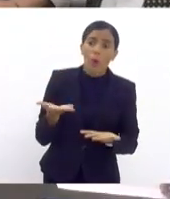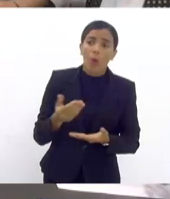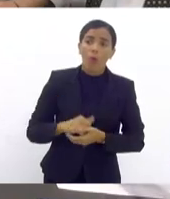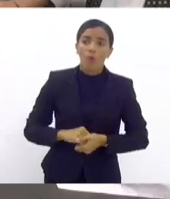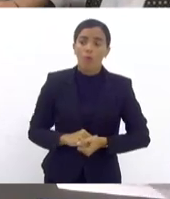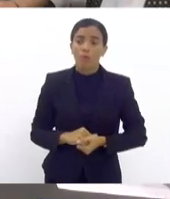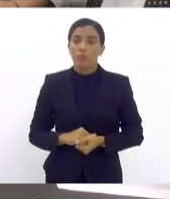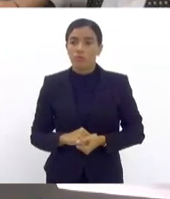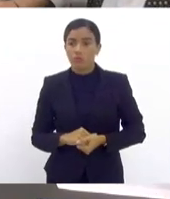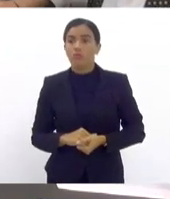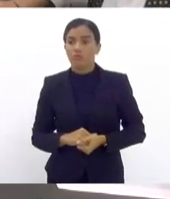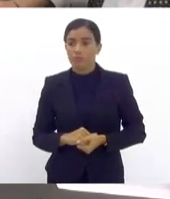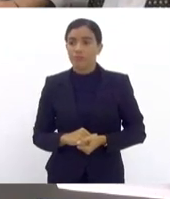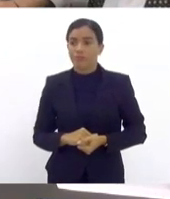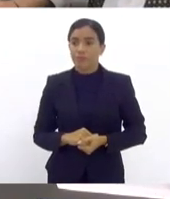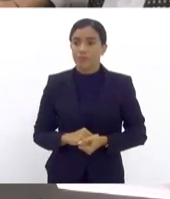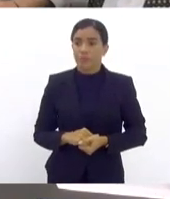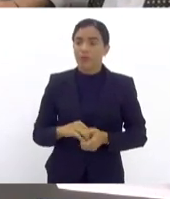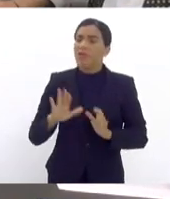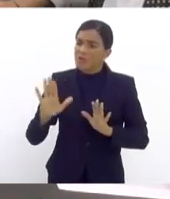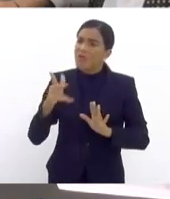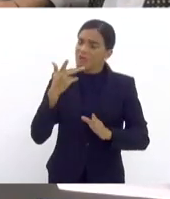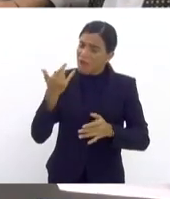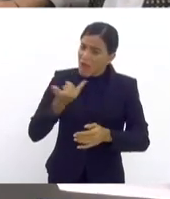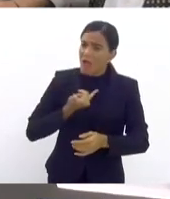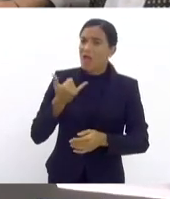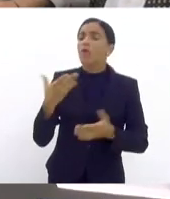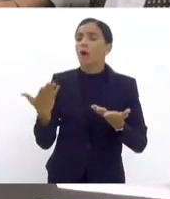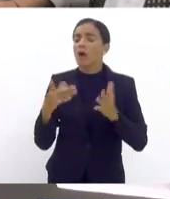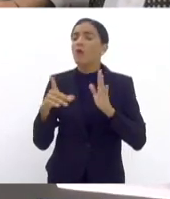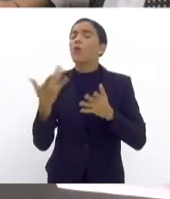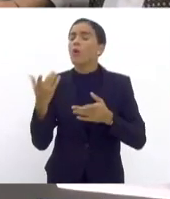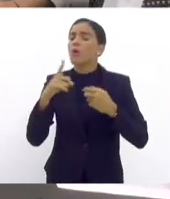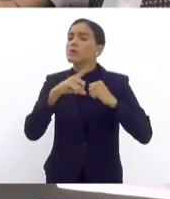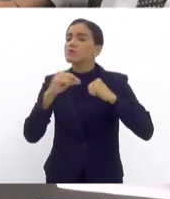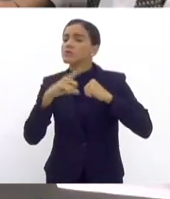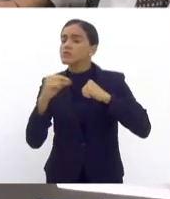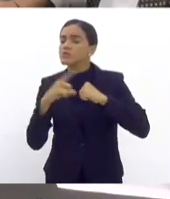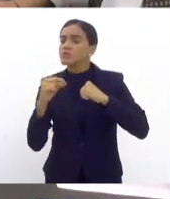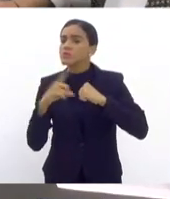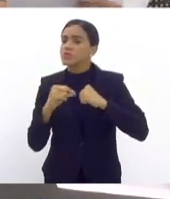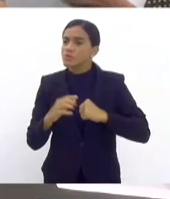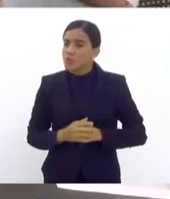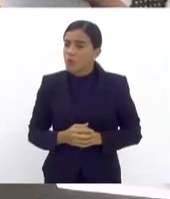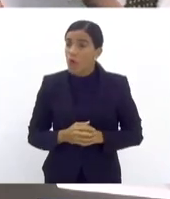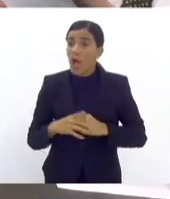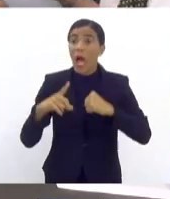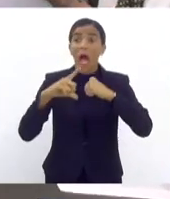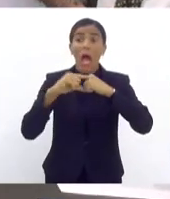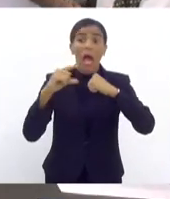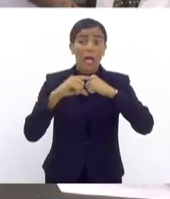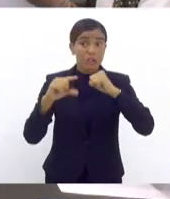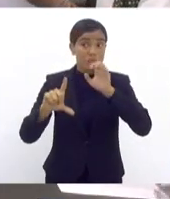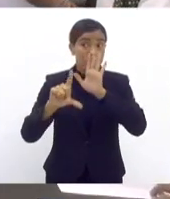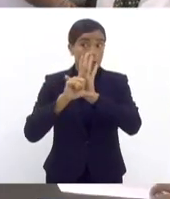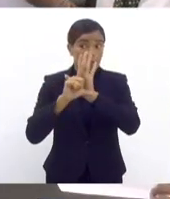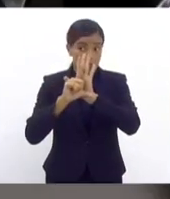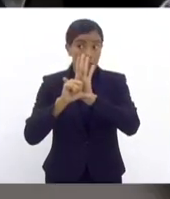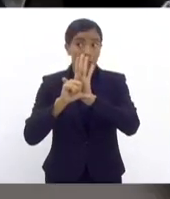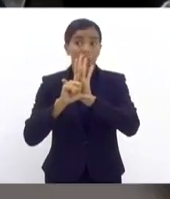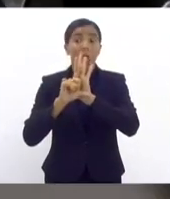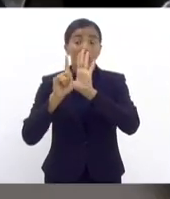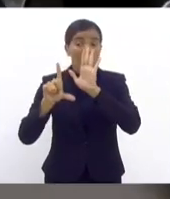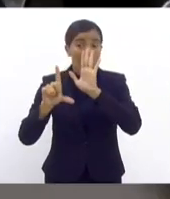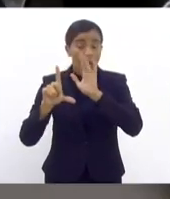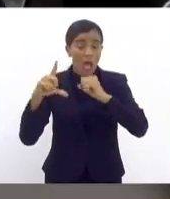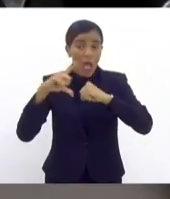aqui com a íntegra da... Só fazer a menção da lei. Qual artigo Vossa Excelência considera que seja mais apropriado? O artigo da lei que eu menciono é